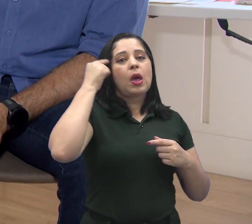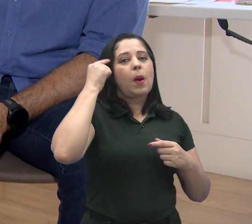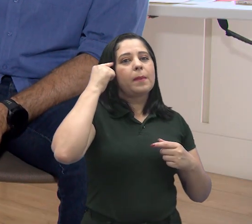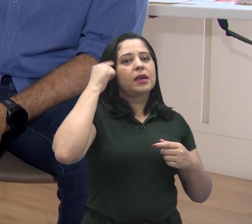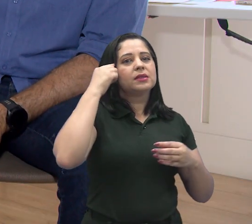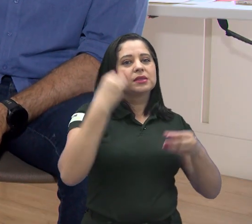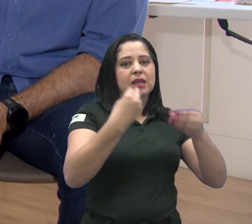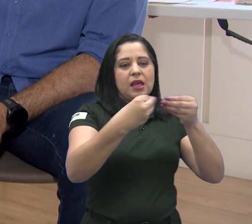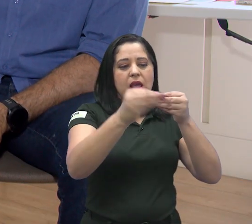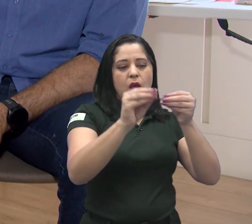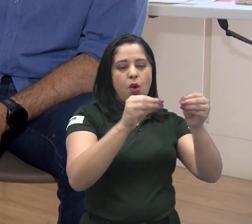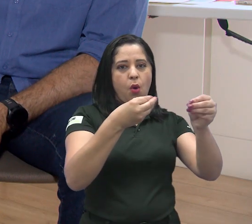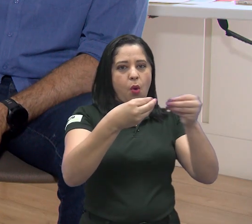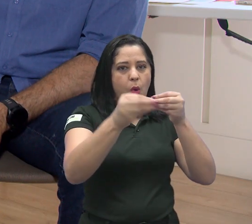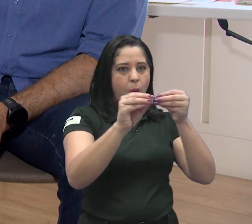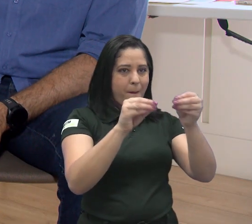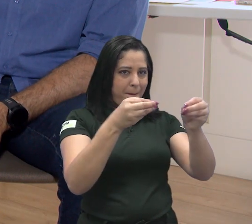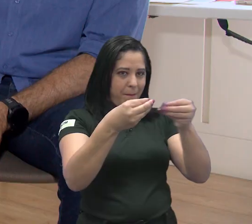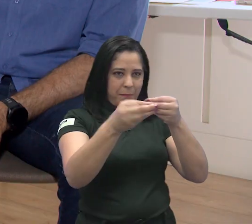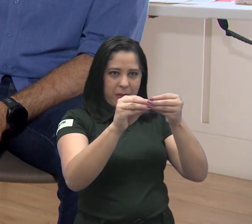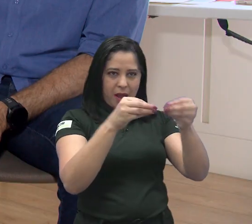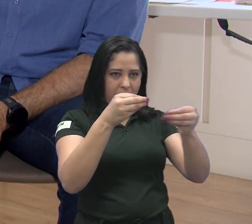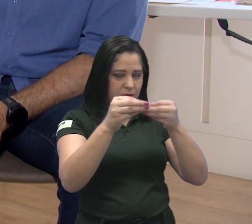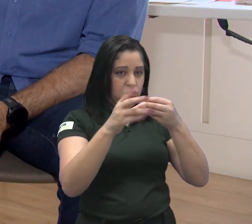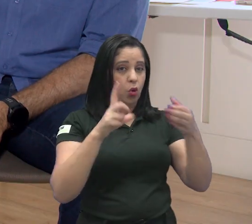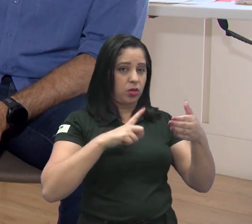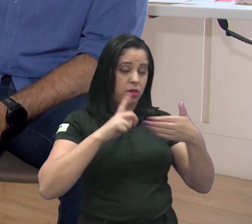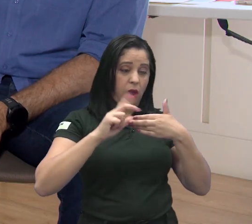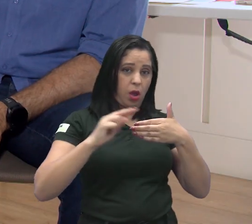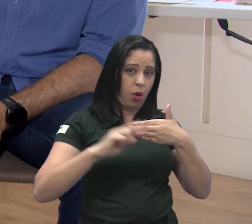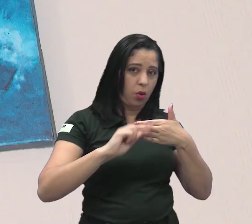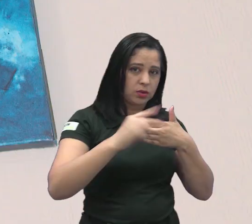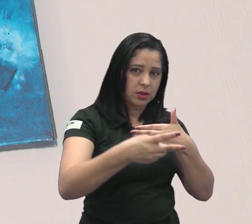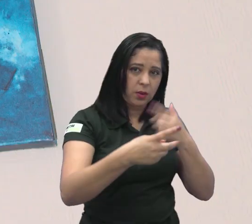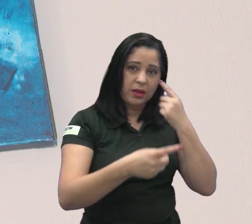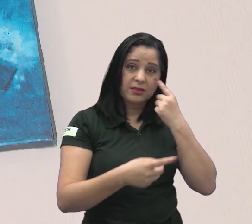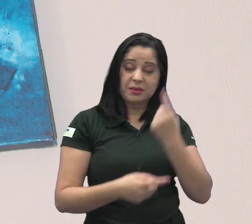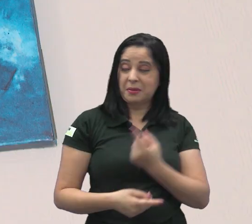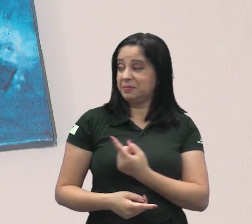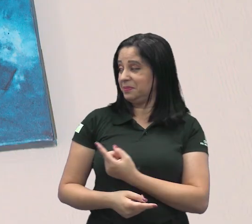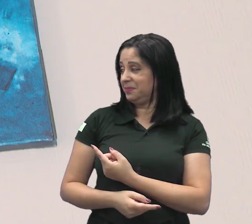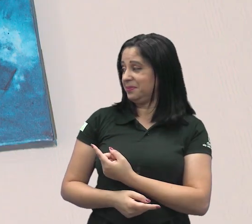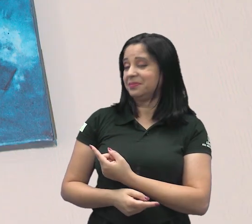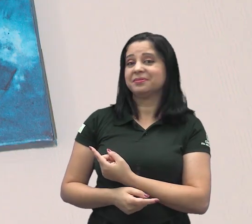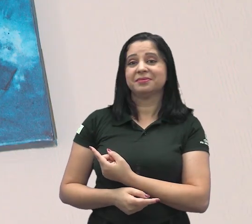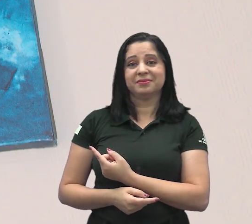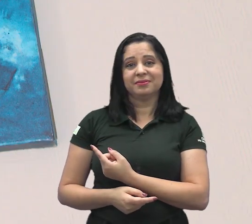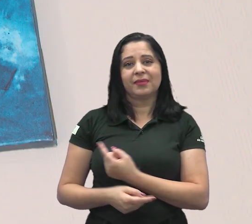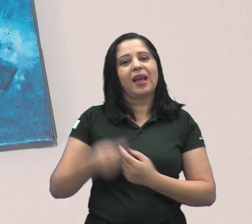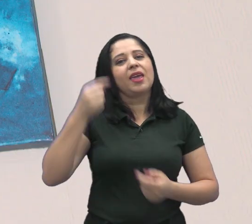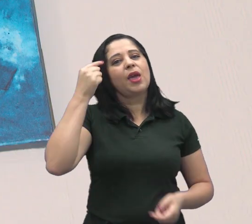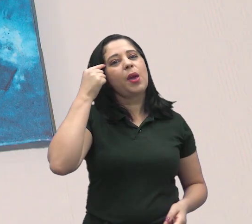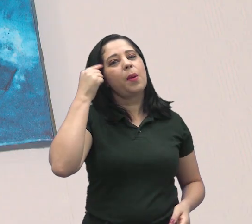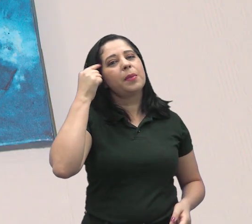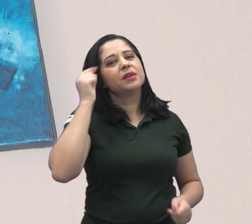dar. Eu usei o plástico como uma monotipia, pelo que eu queria, e vai dando efeito. E aí pensei no sal grosso também,